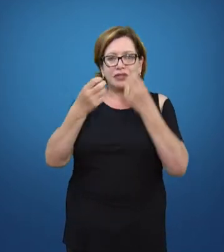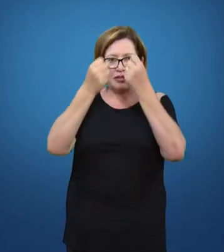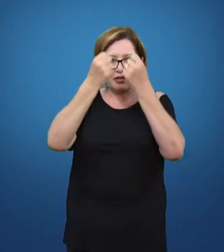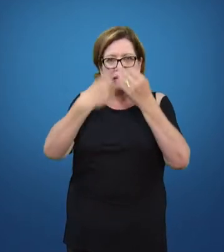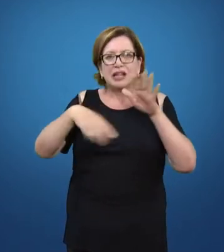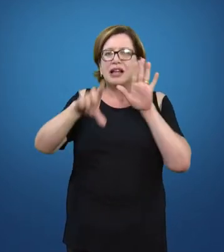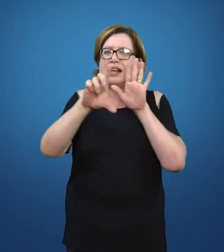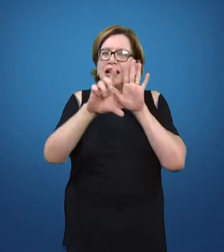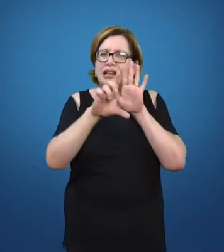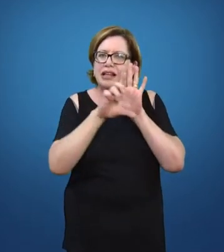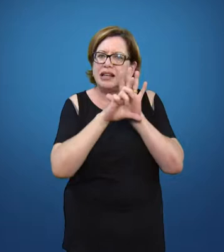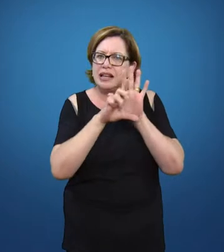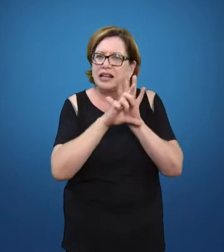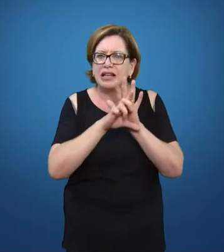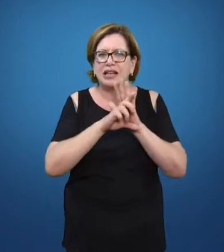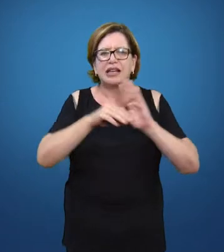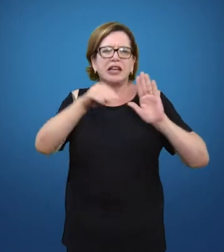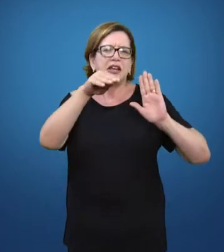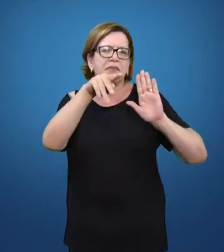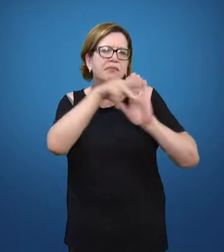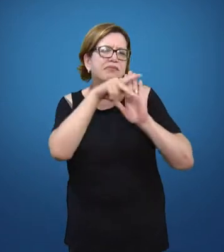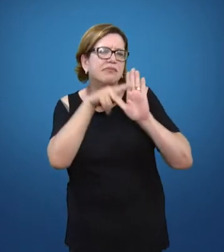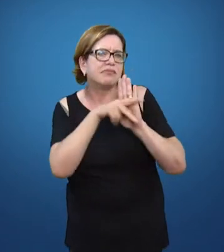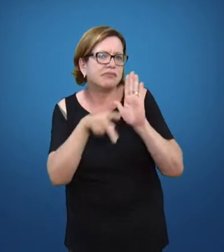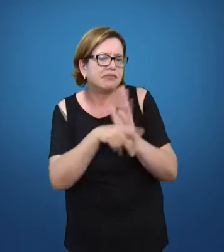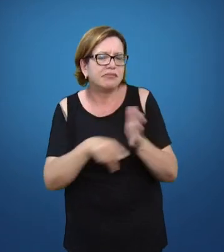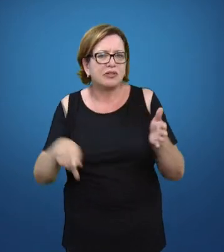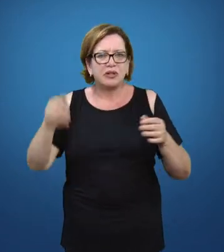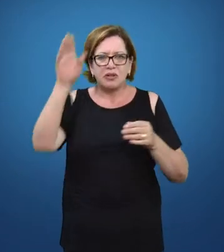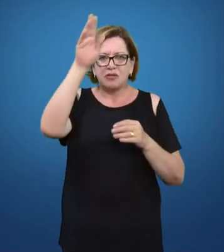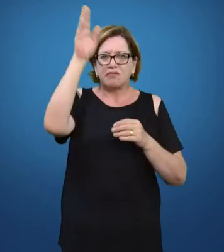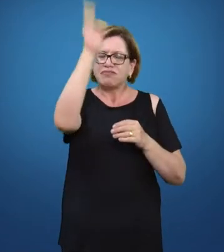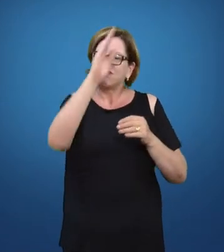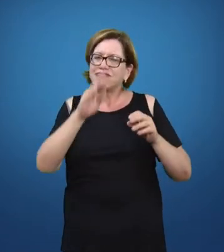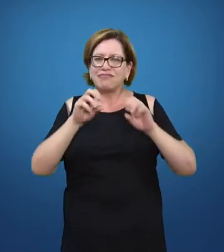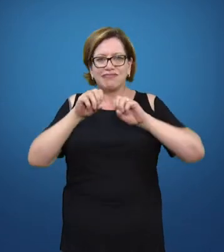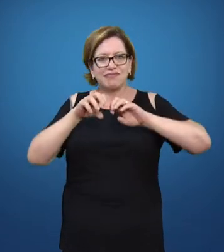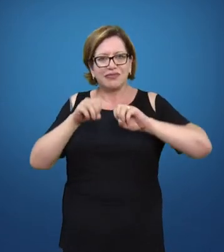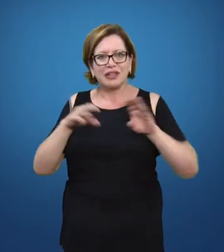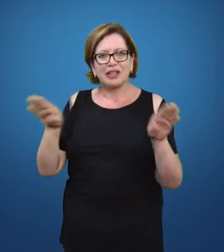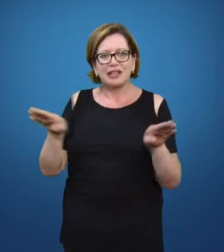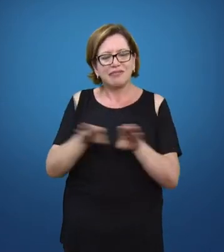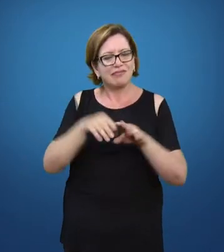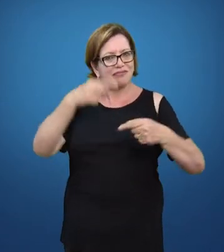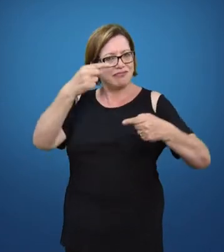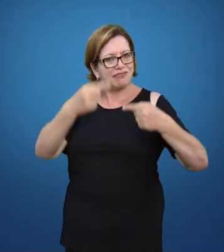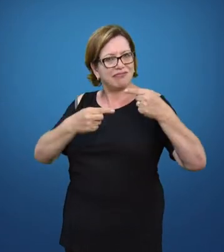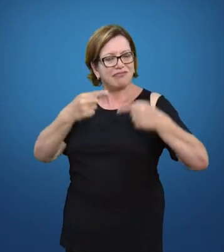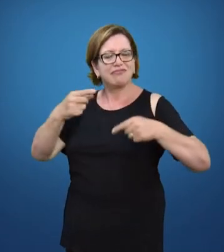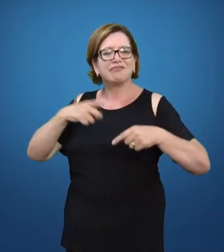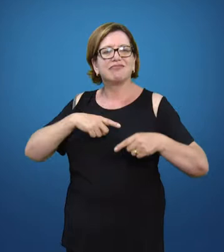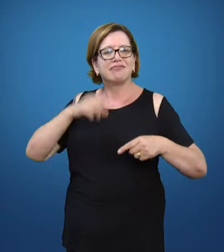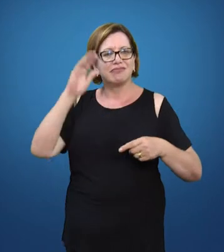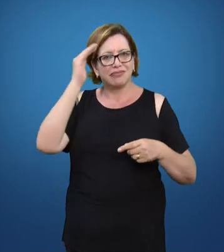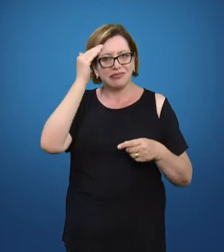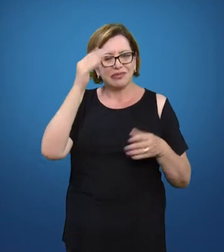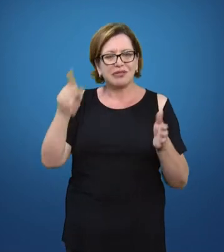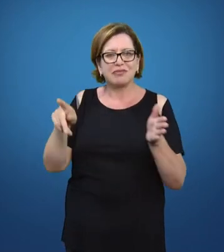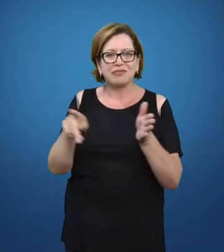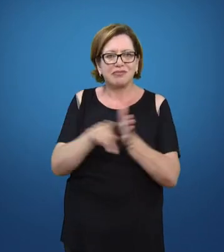legislações do plano nacional de educação enfim as políticas que compreendem a